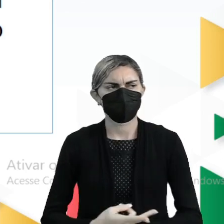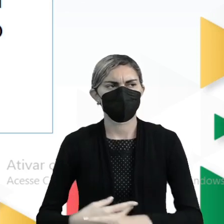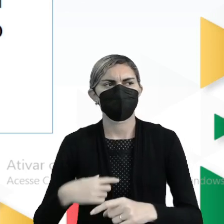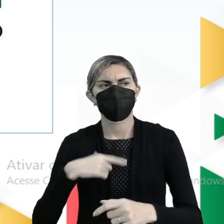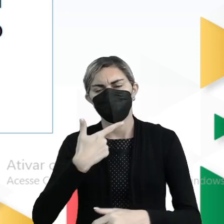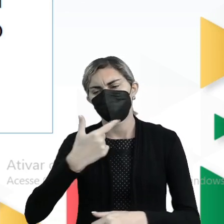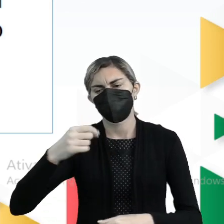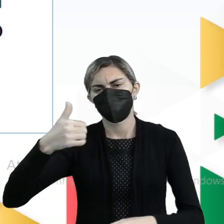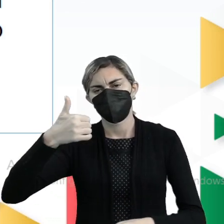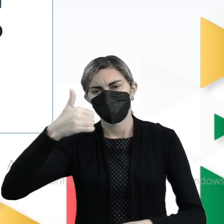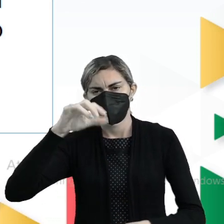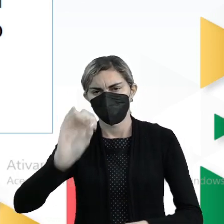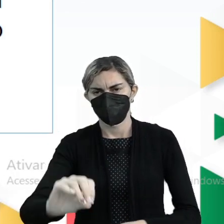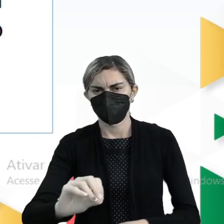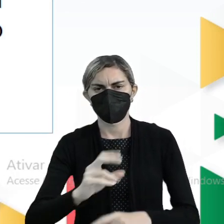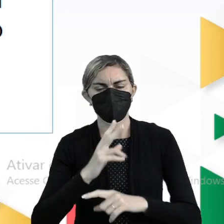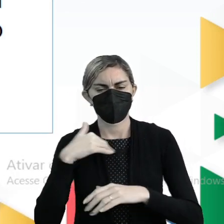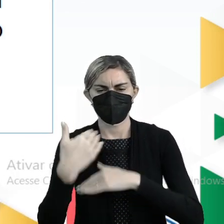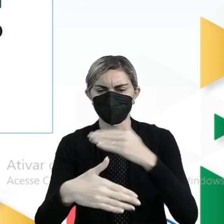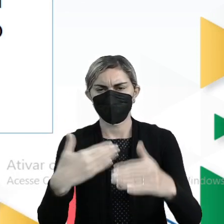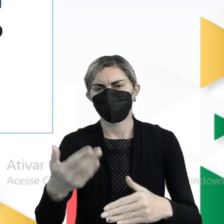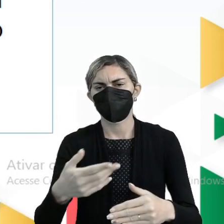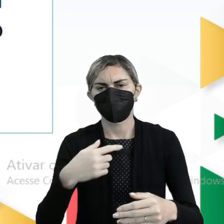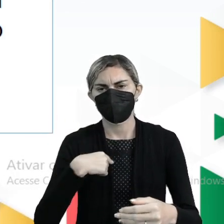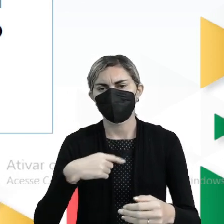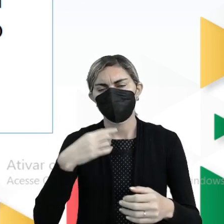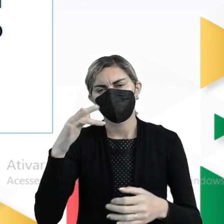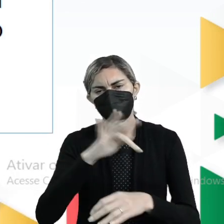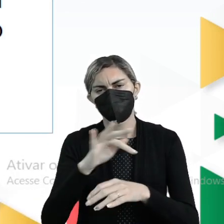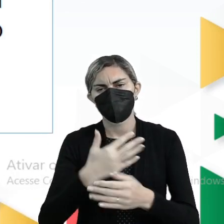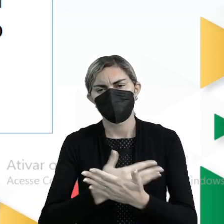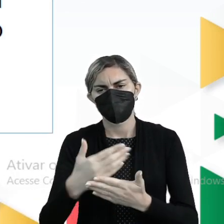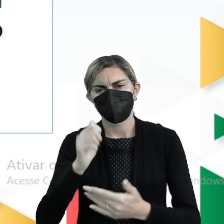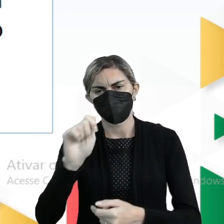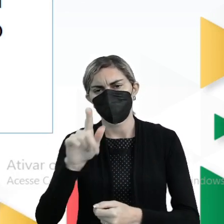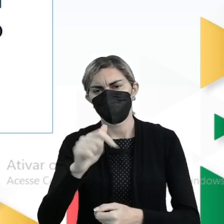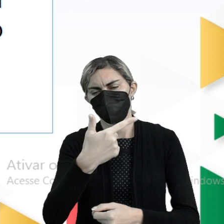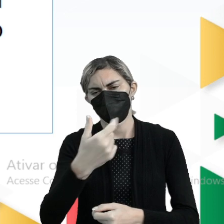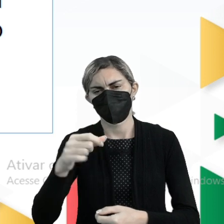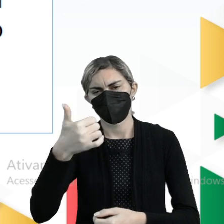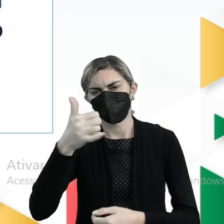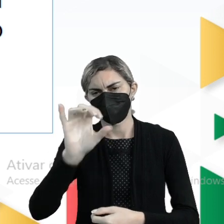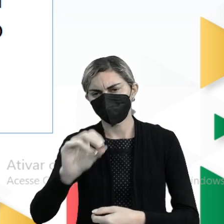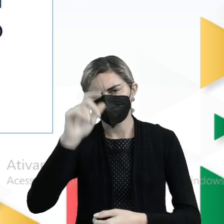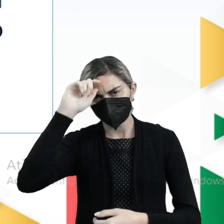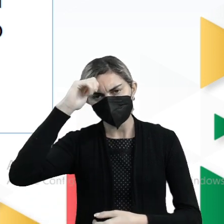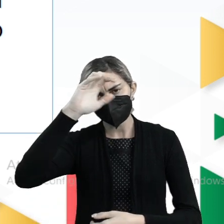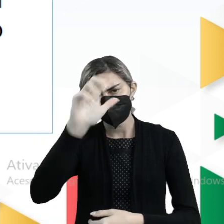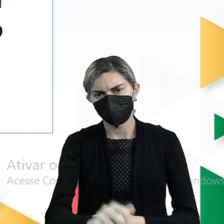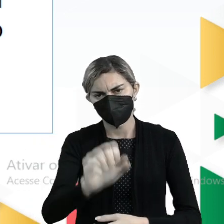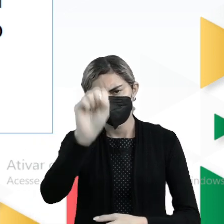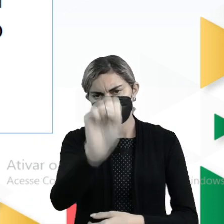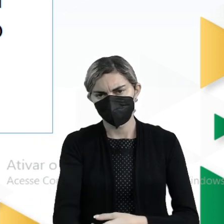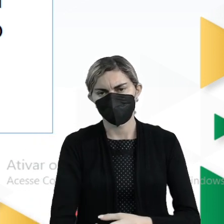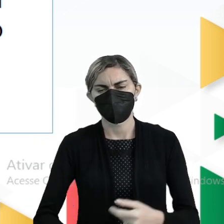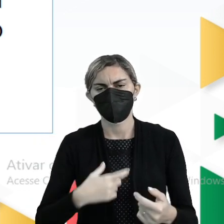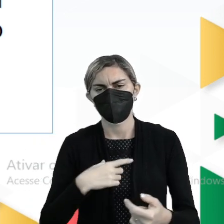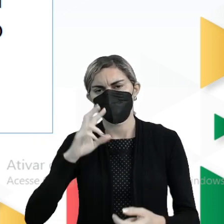em 2010. O processo de admissão formal começou ao longo de agosto de 2010. A África do Sul ela foi